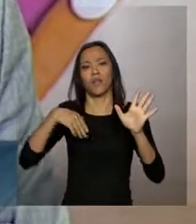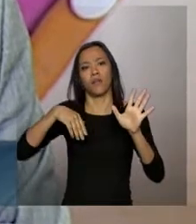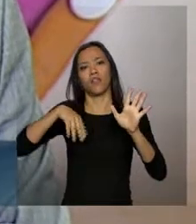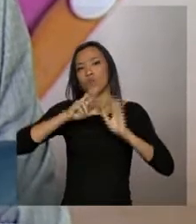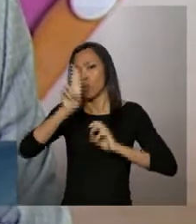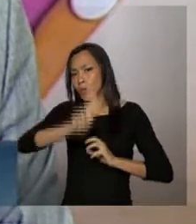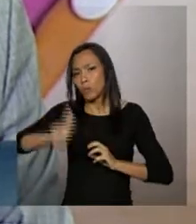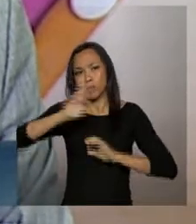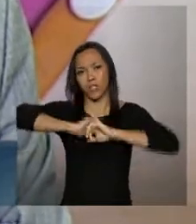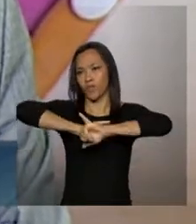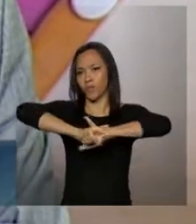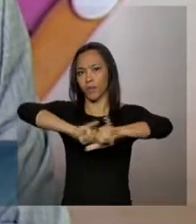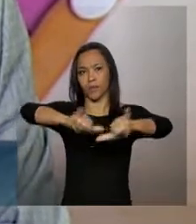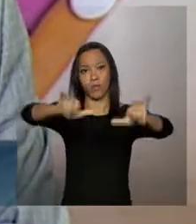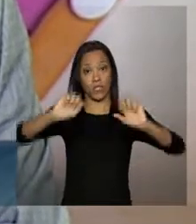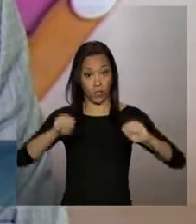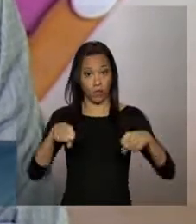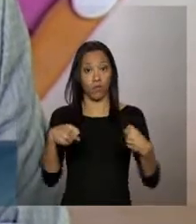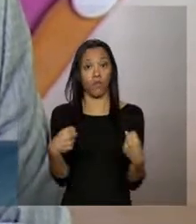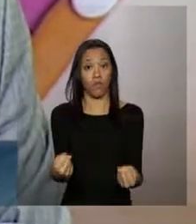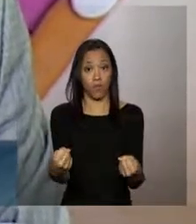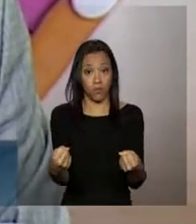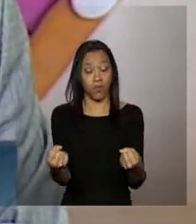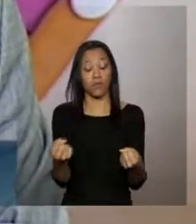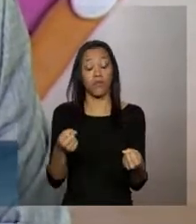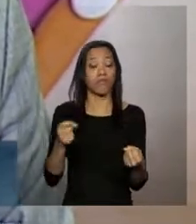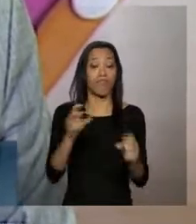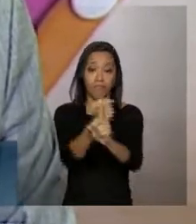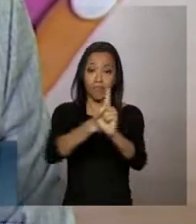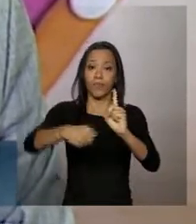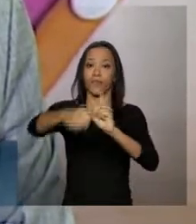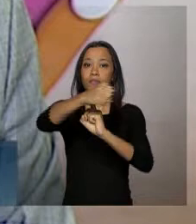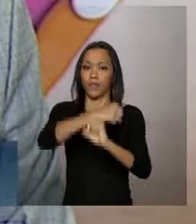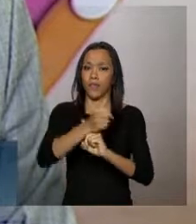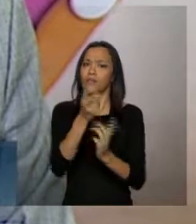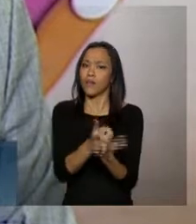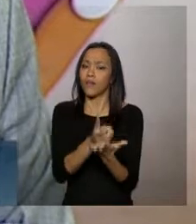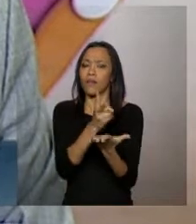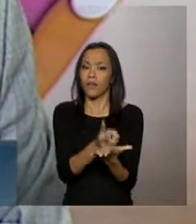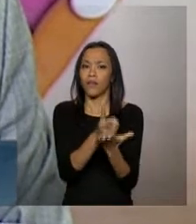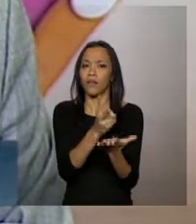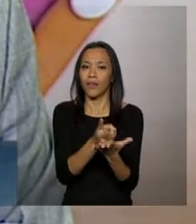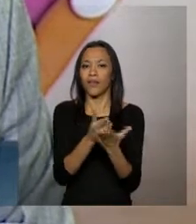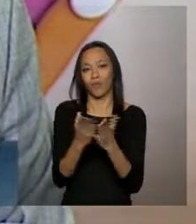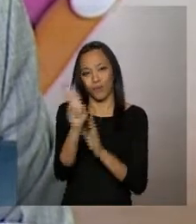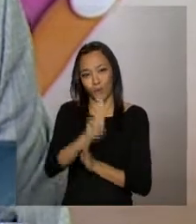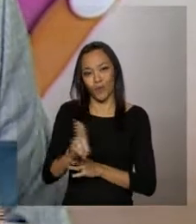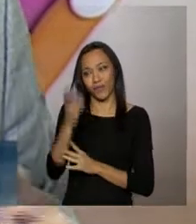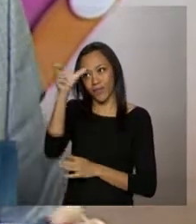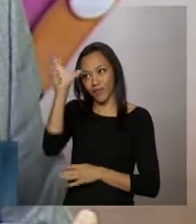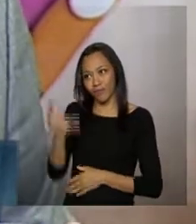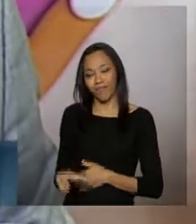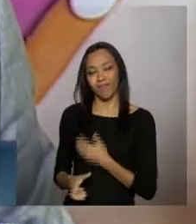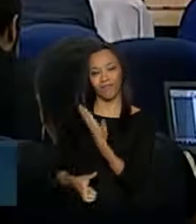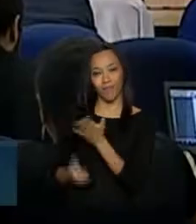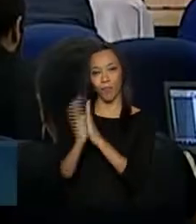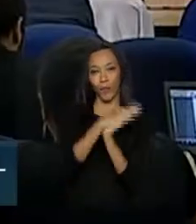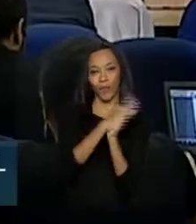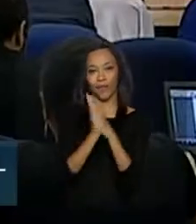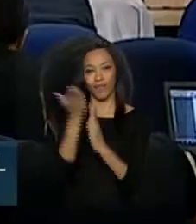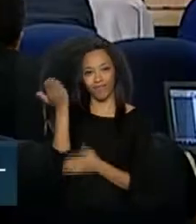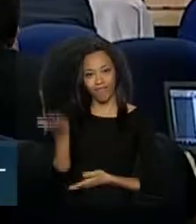pública, né, esse esforço de mobilização da sociedade, contando sempre com essa figura do Zé Gotinha aqui, que é o nosso